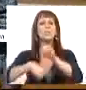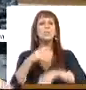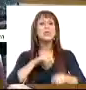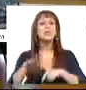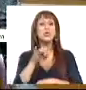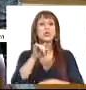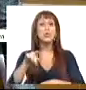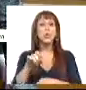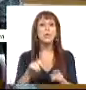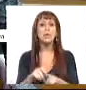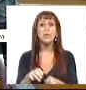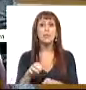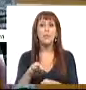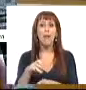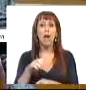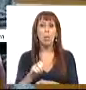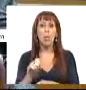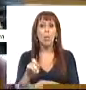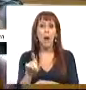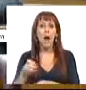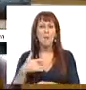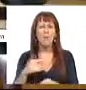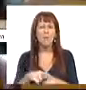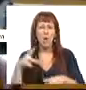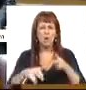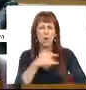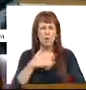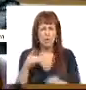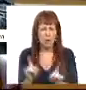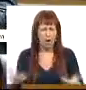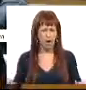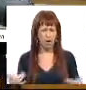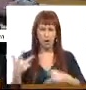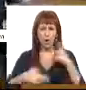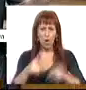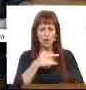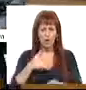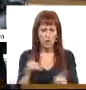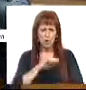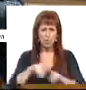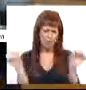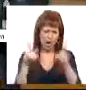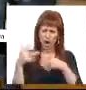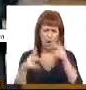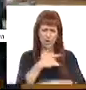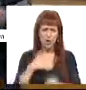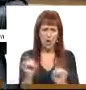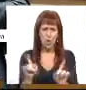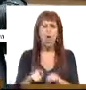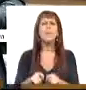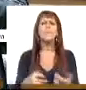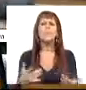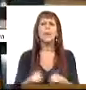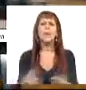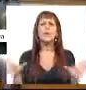Sr. Deputado João Paulo Almeida, de facto, não há cortes na saúde. Não há cortes na saúde, Sr. Deputado, não há cortes na saúde. Até